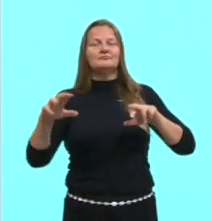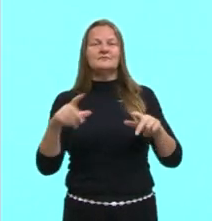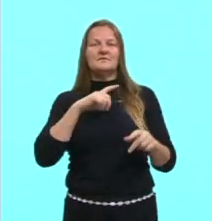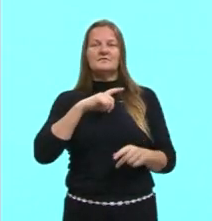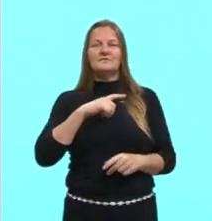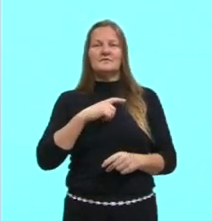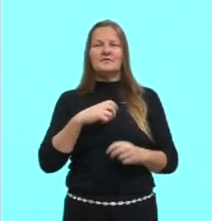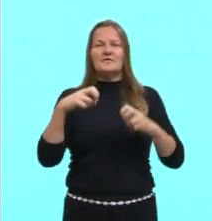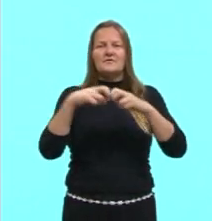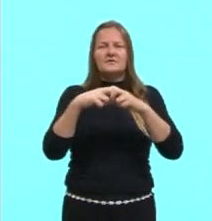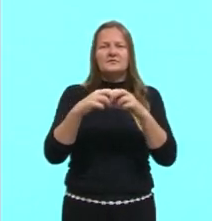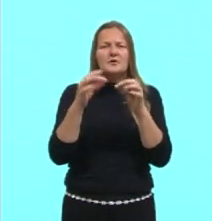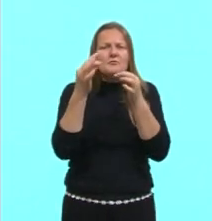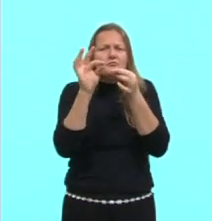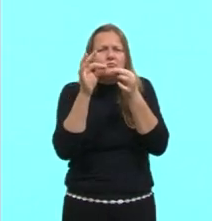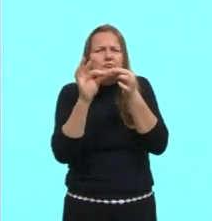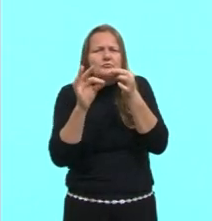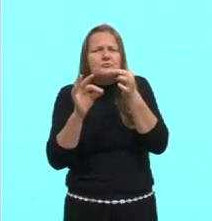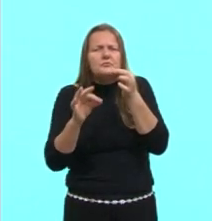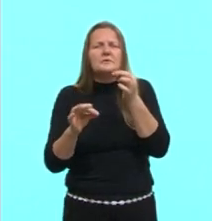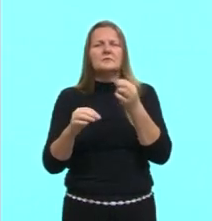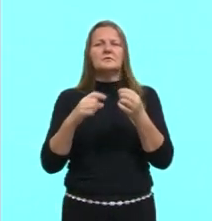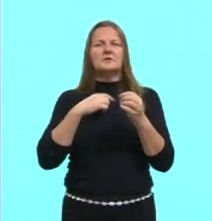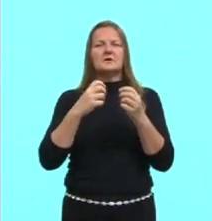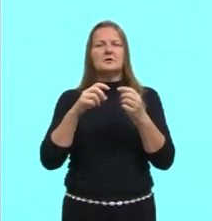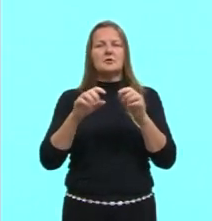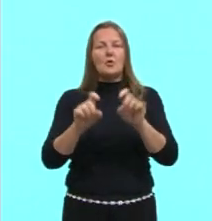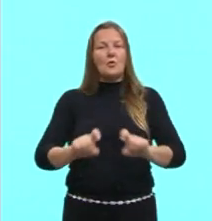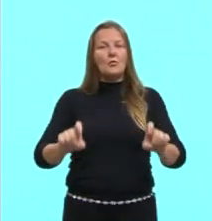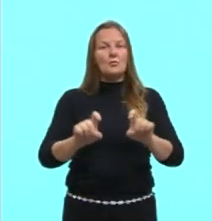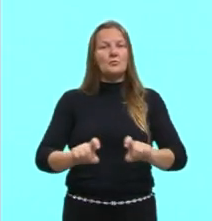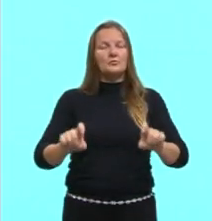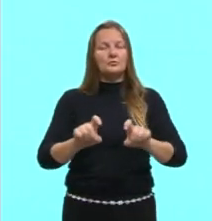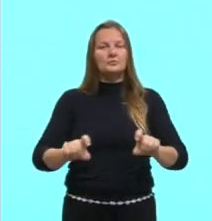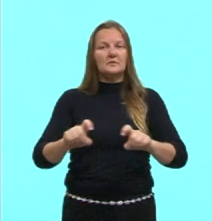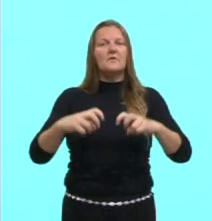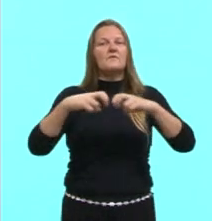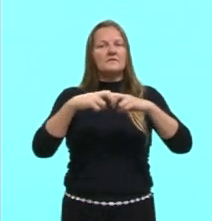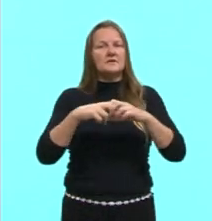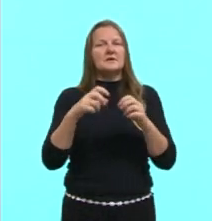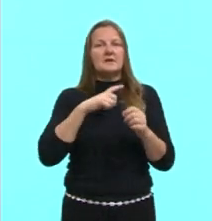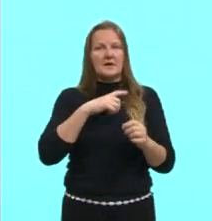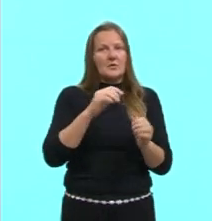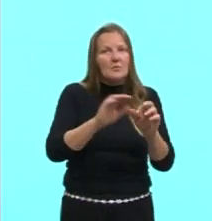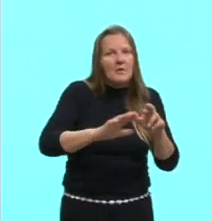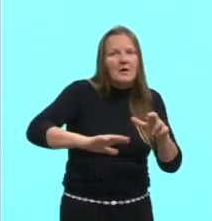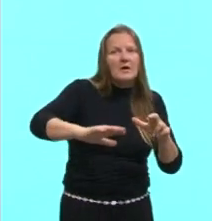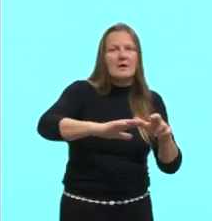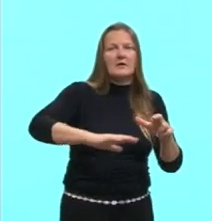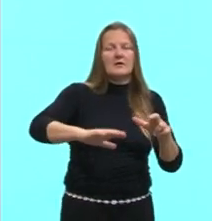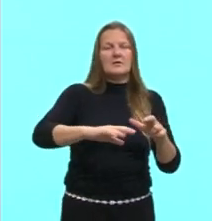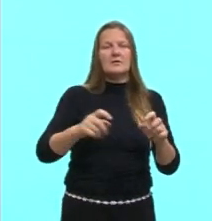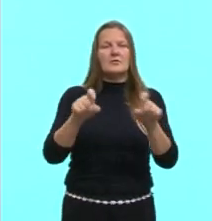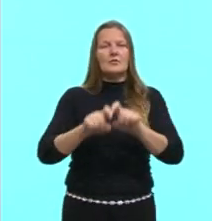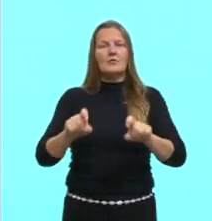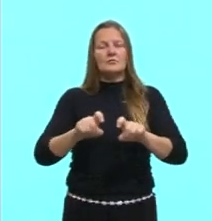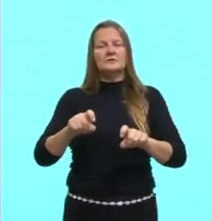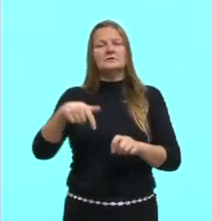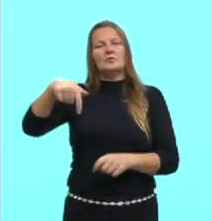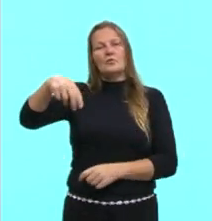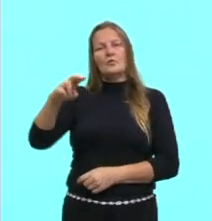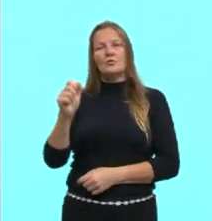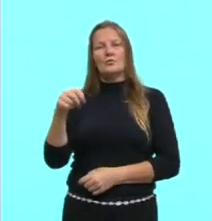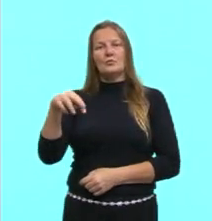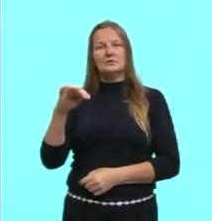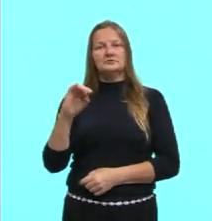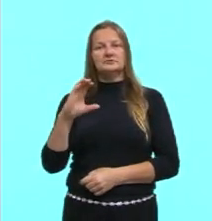de física de partículas física computacional Inclusive a gente tem toda uma área relacionado a computação quântica certo